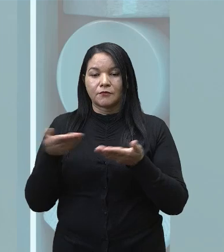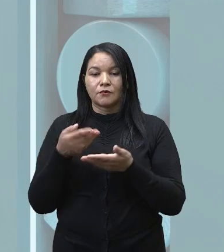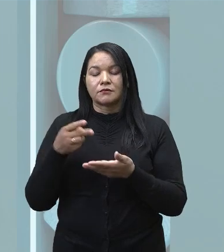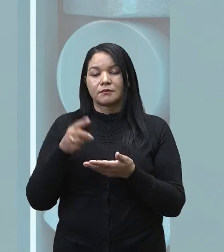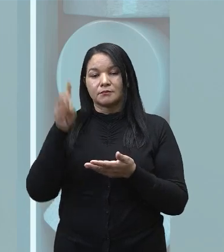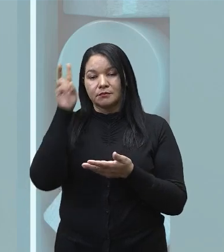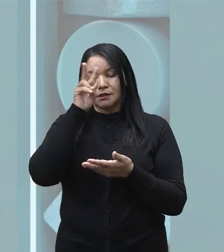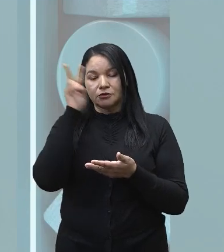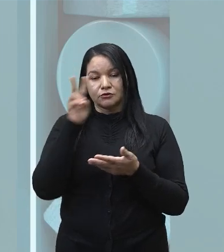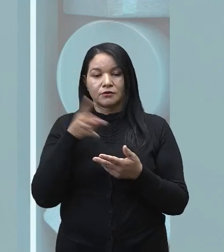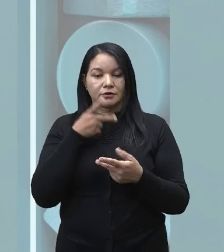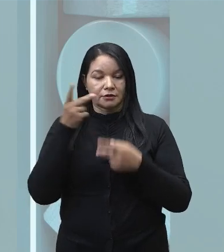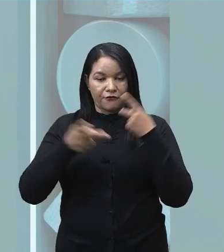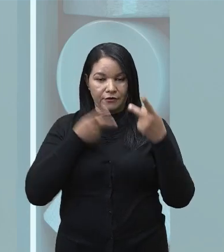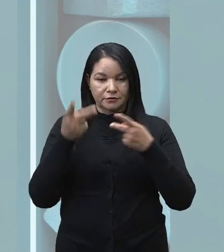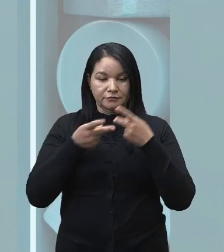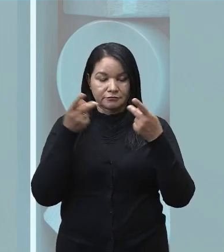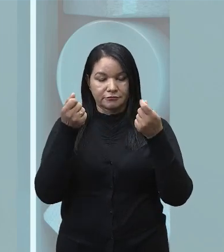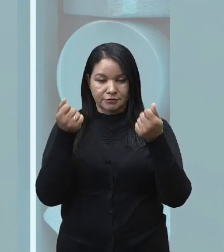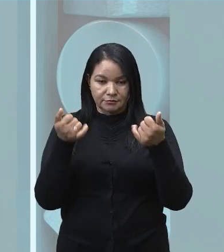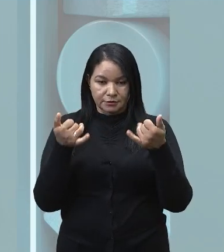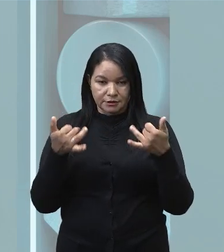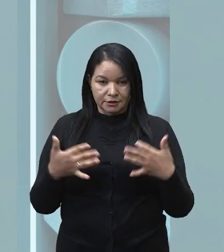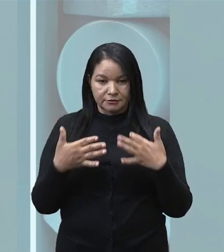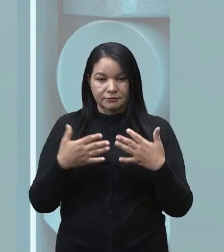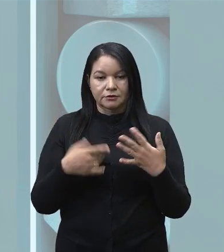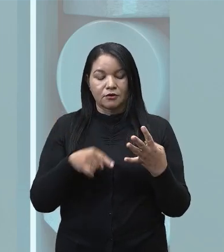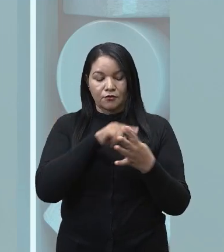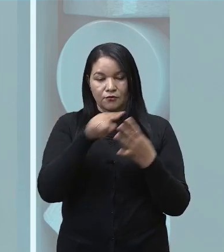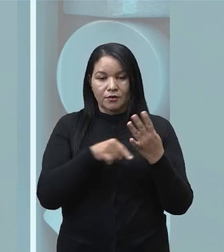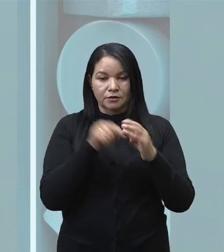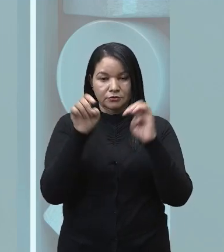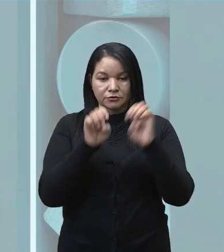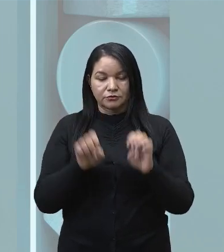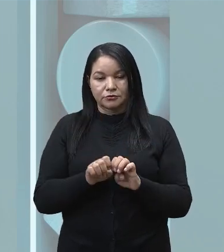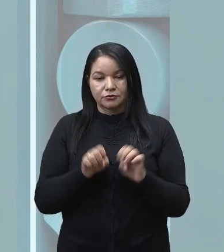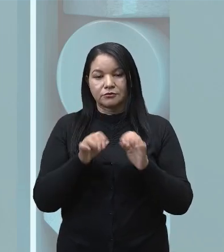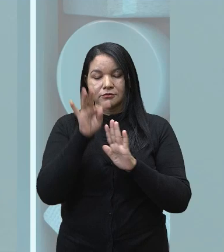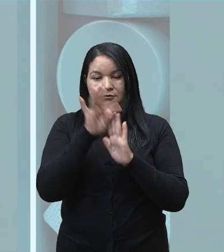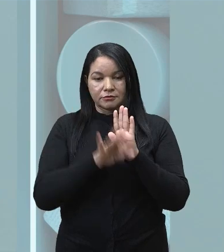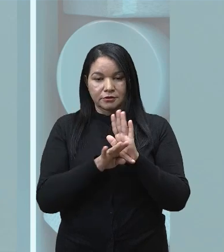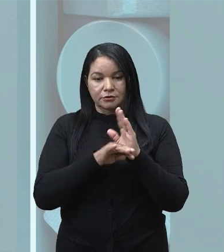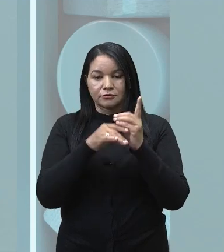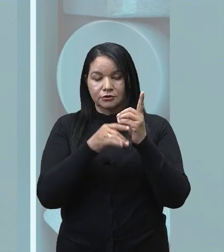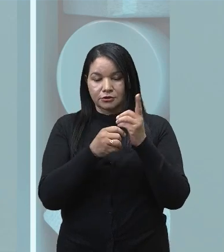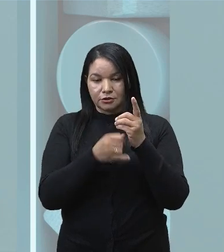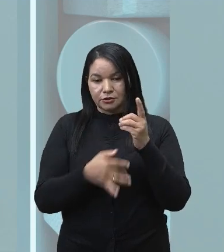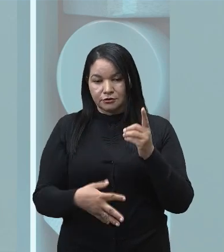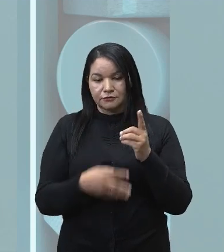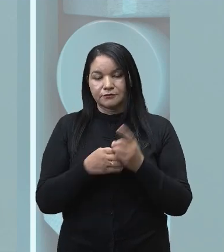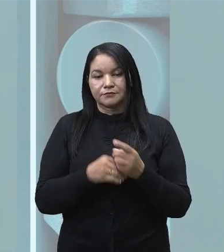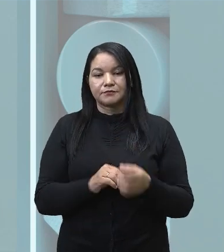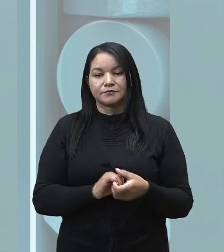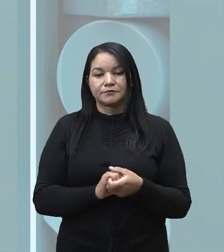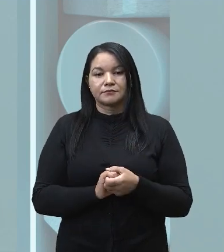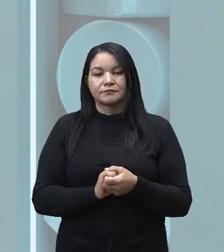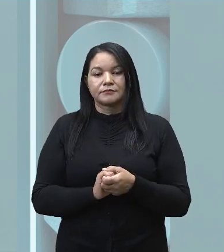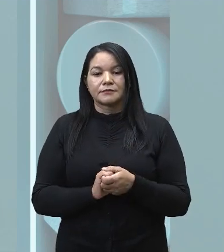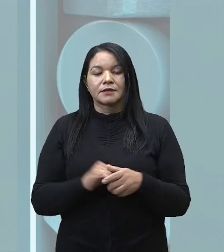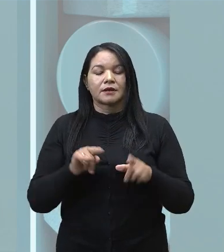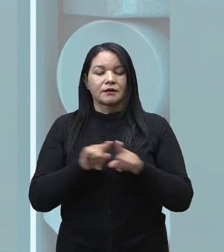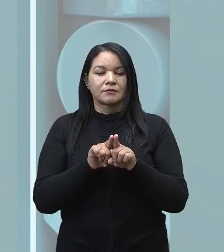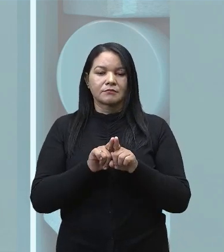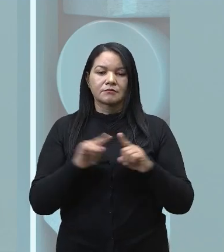que está ali falando. Então, são as 4 estruturas de um texto descritivo. Mas aí, saindo